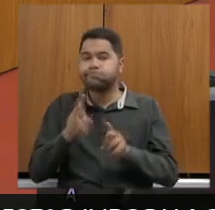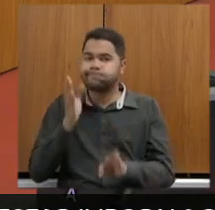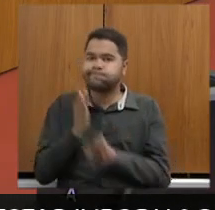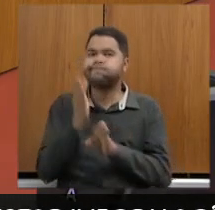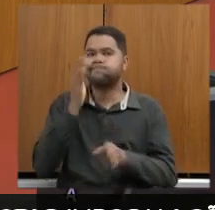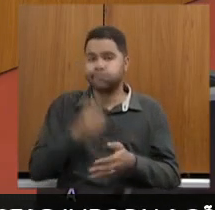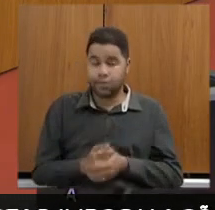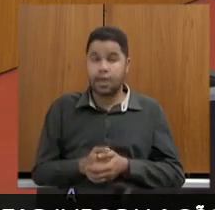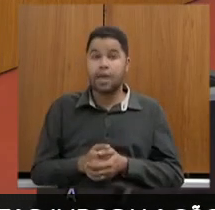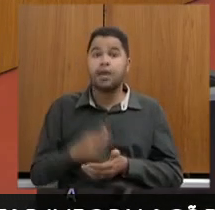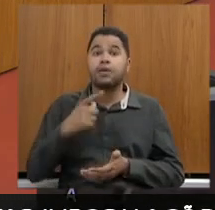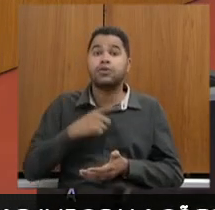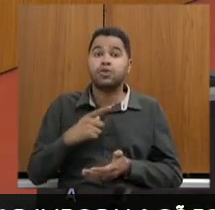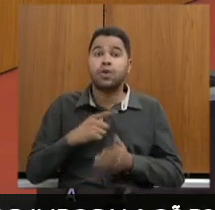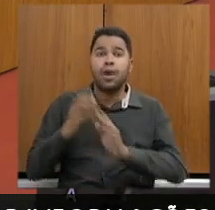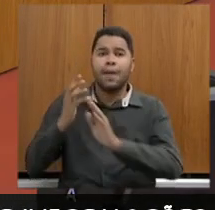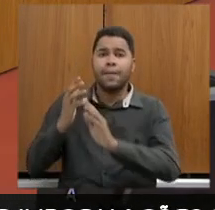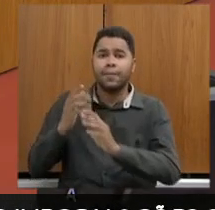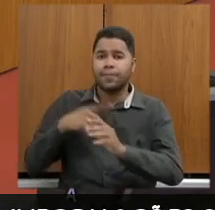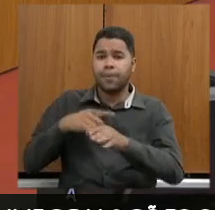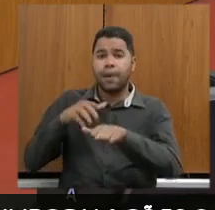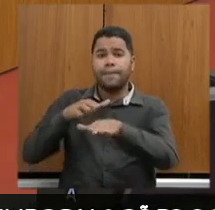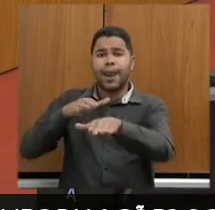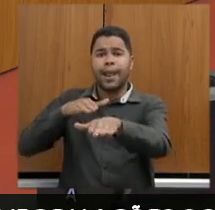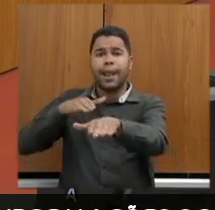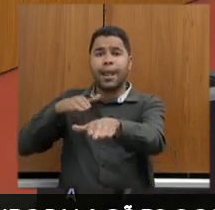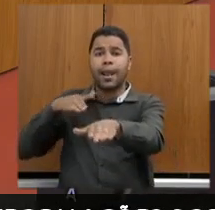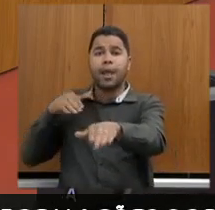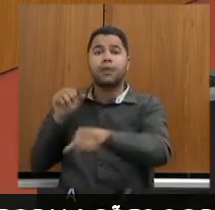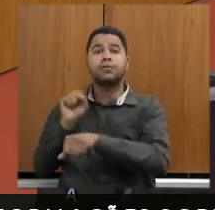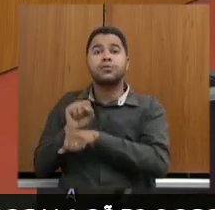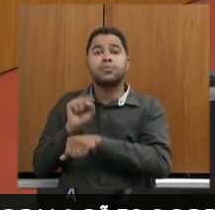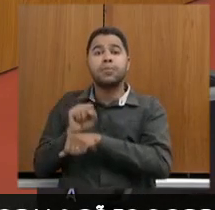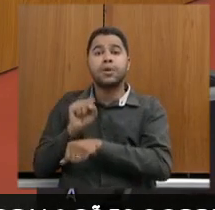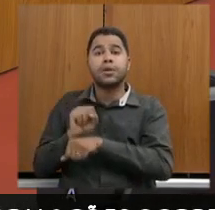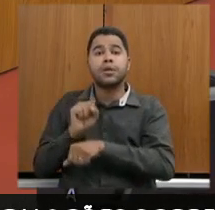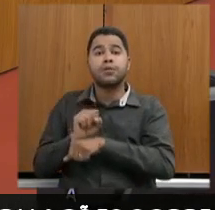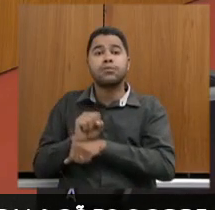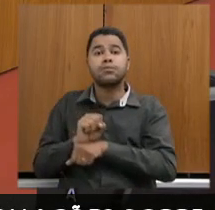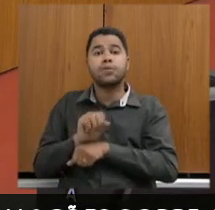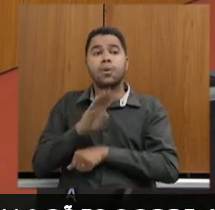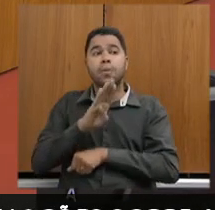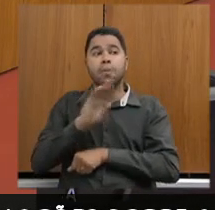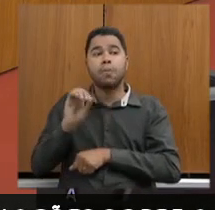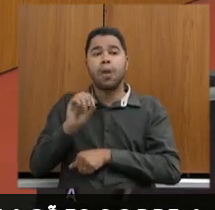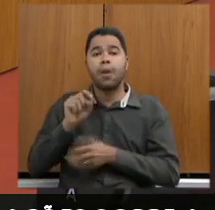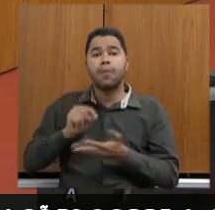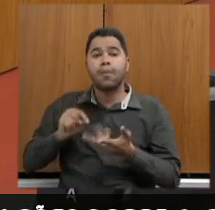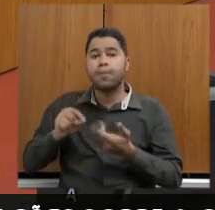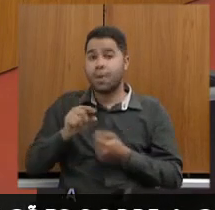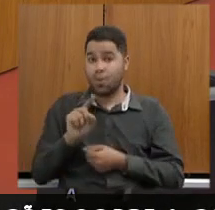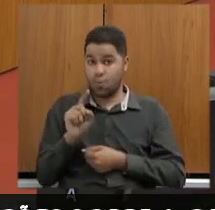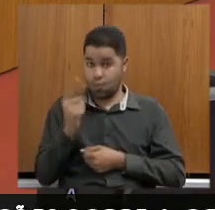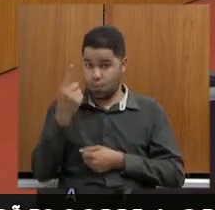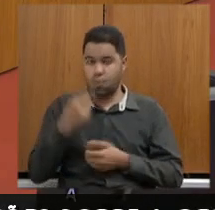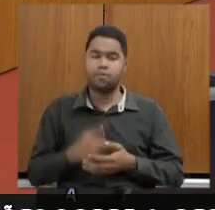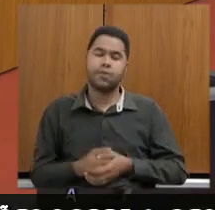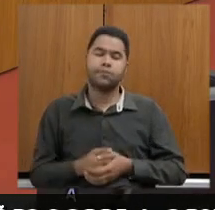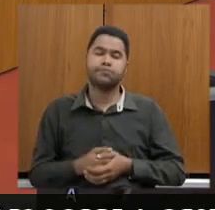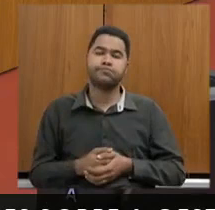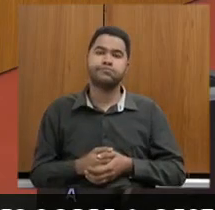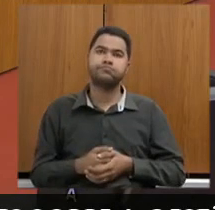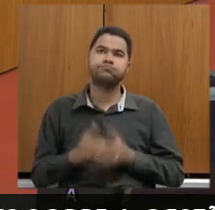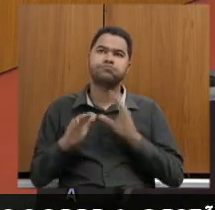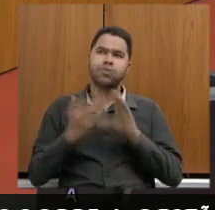constatamos Renato que havia uma fila de viaturas aguardando o recebimento de suas respectivas em uma delas Renato que foi